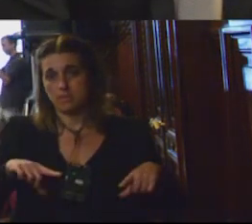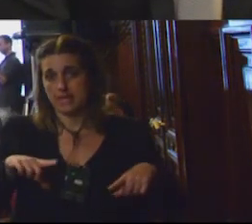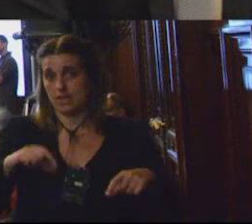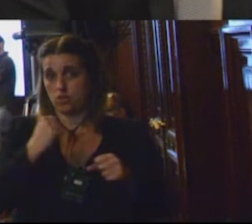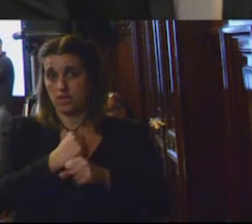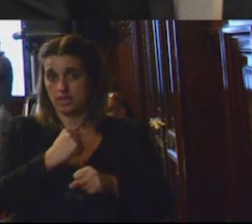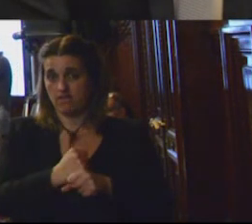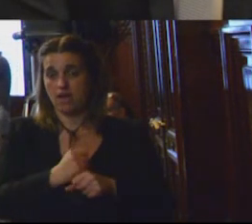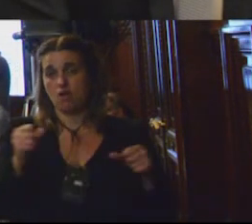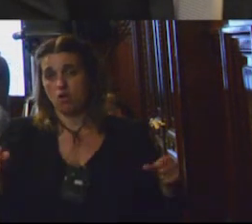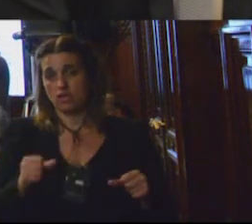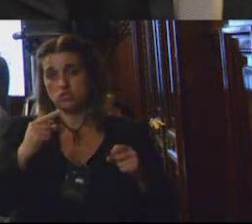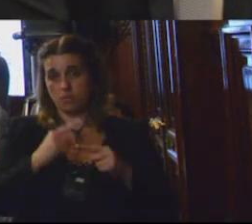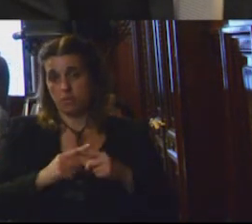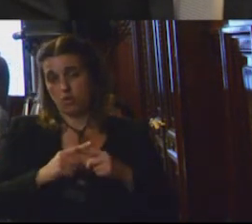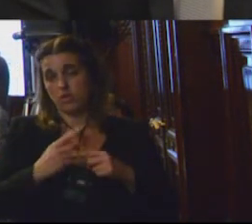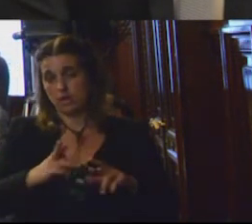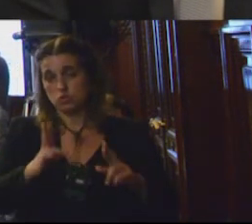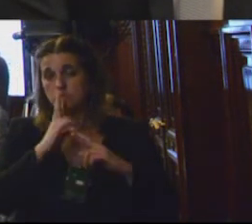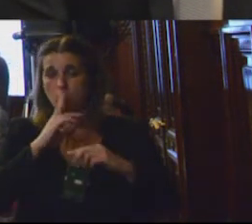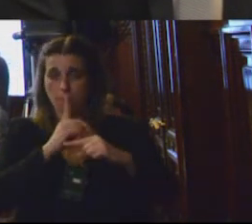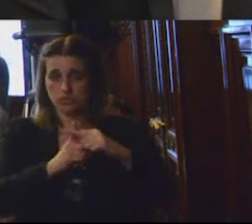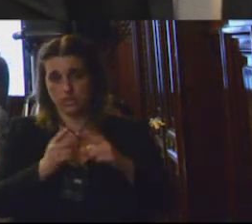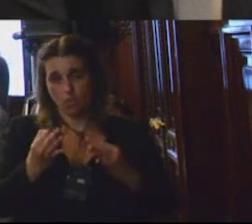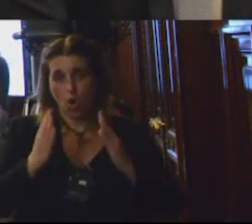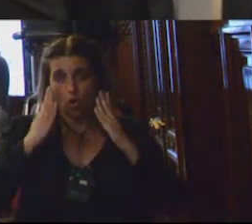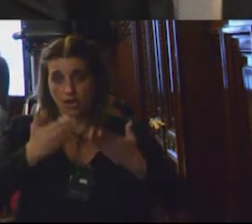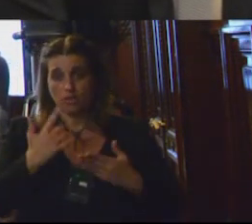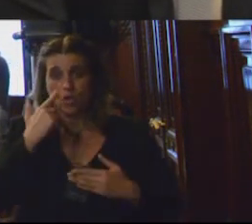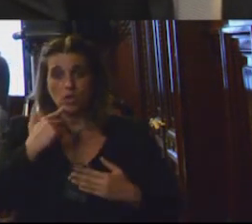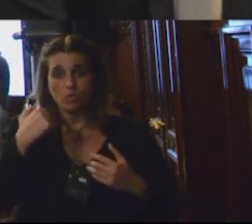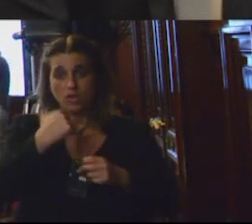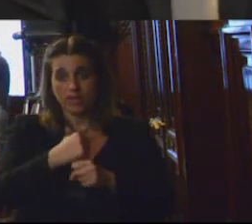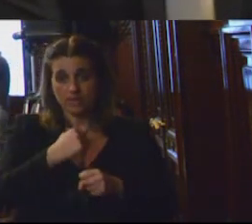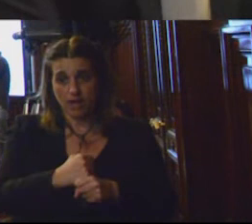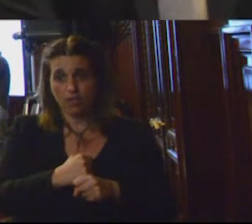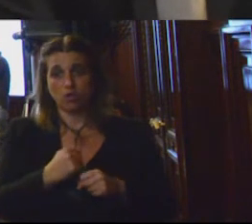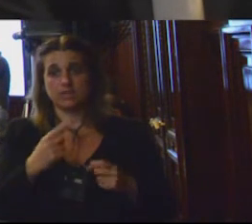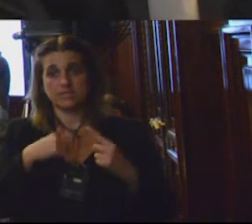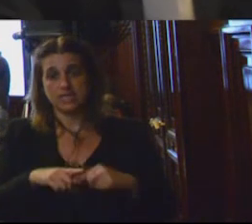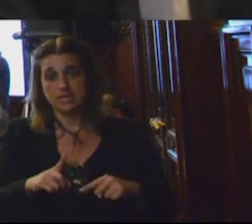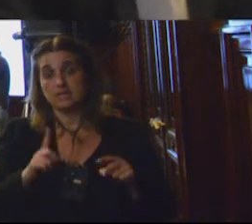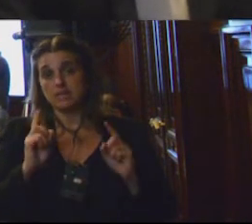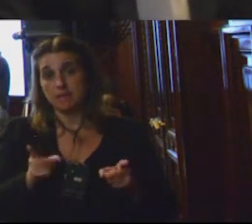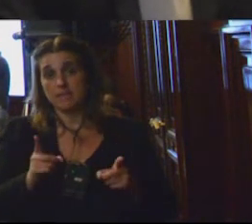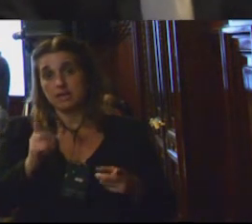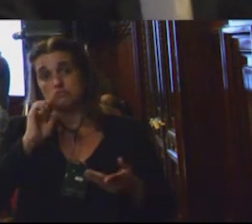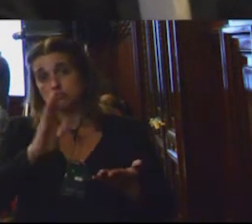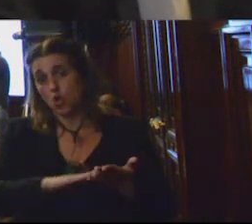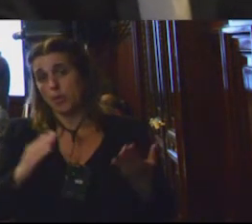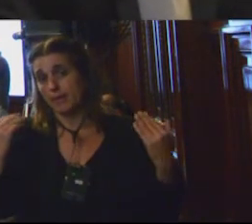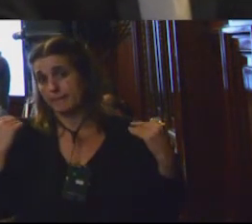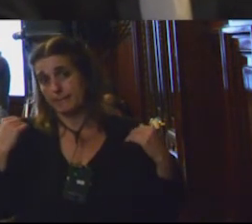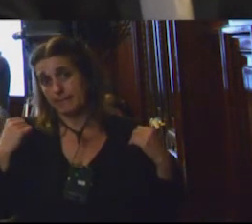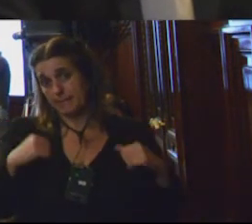resultados positivos concretos relativamente ao número de trabalhadores resgatados e na inibição de práticas delituosas dessa